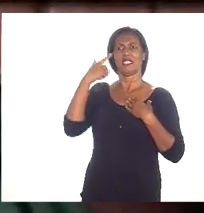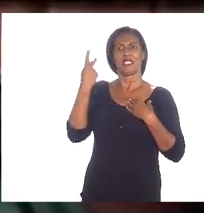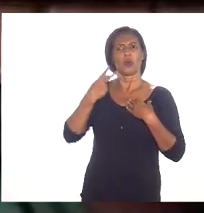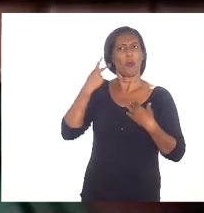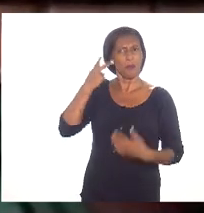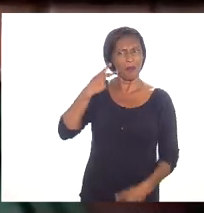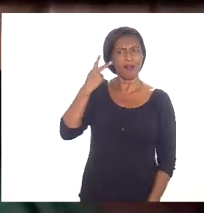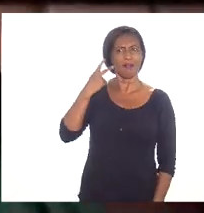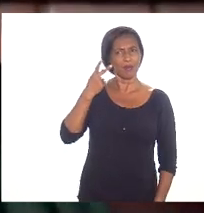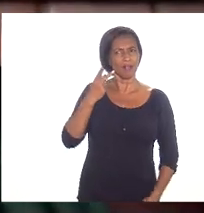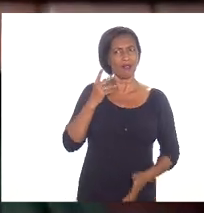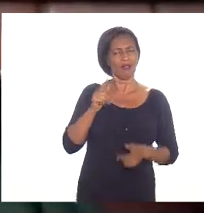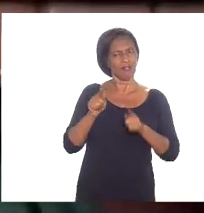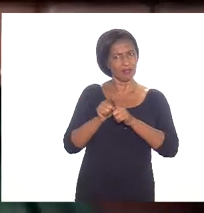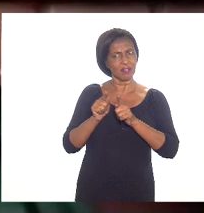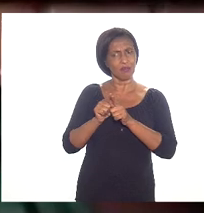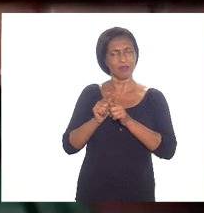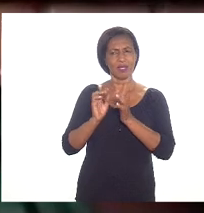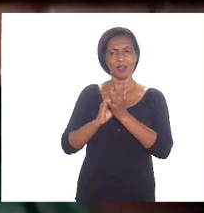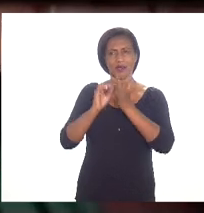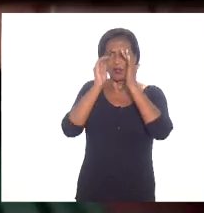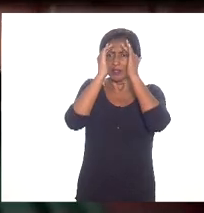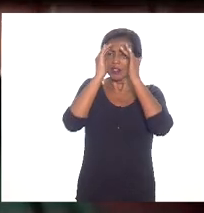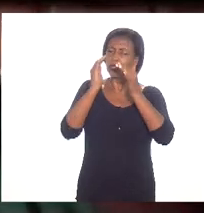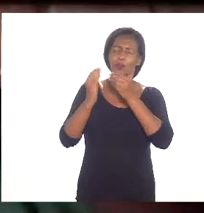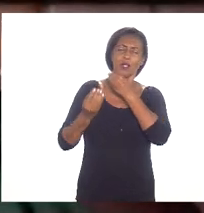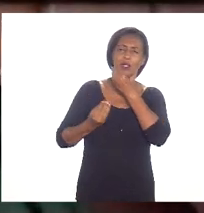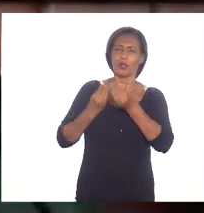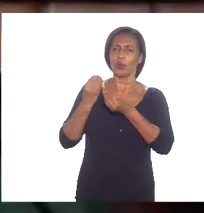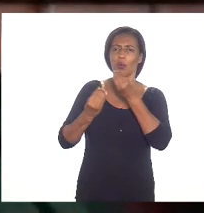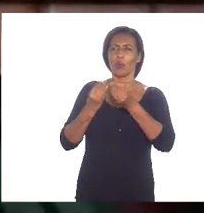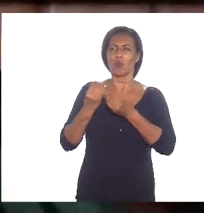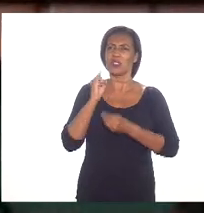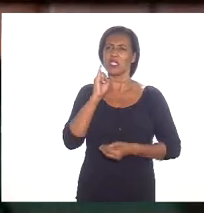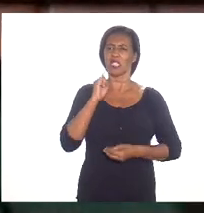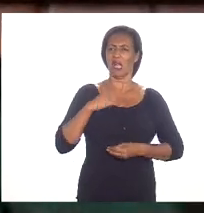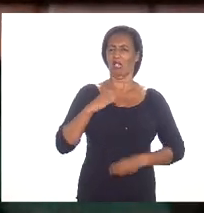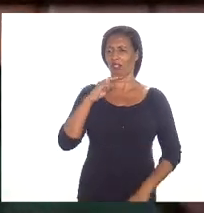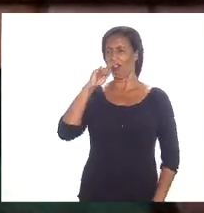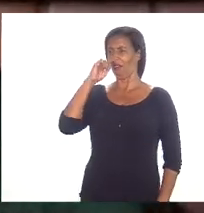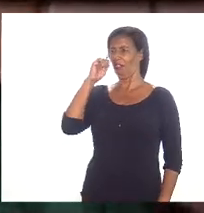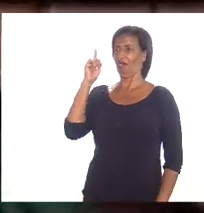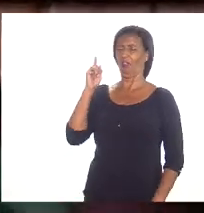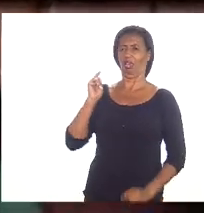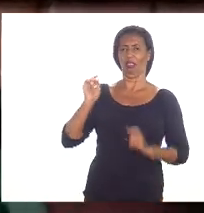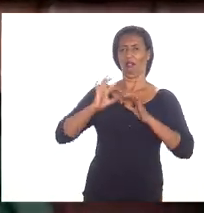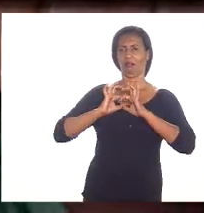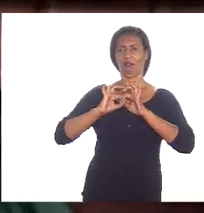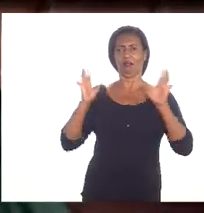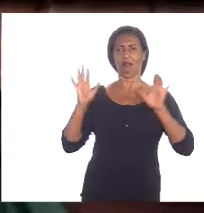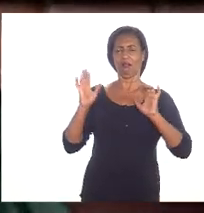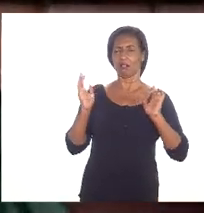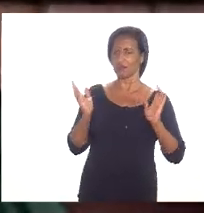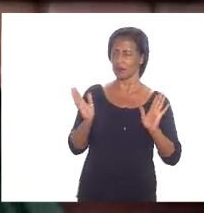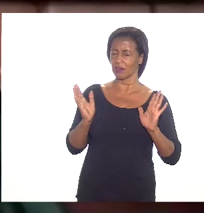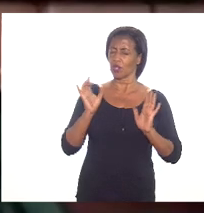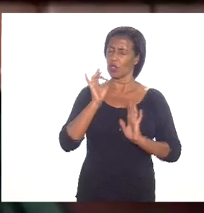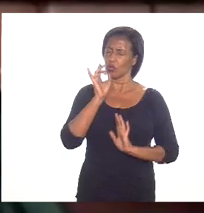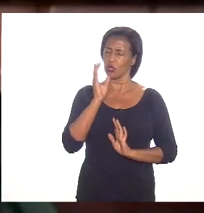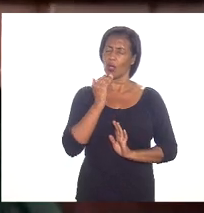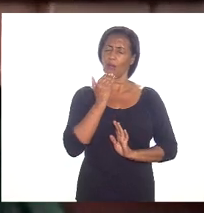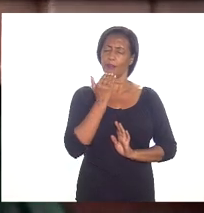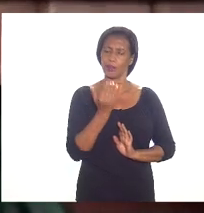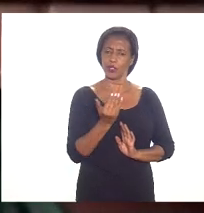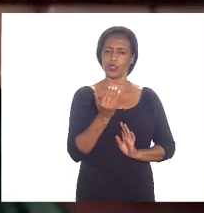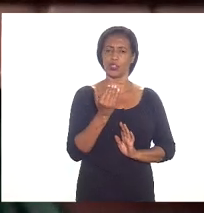né? Como se pudéssemos abusar dessa condição para fazer o que quiséssemos. Então, só solicitar